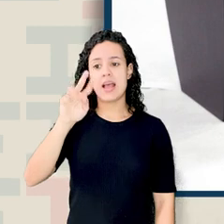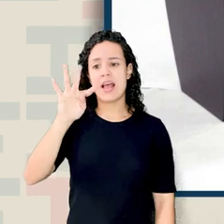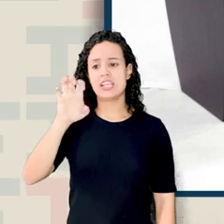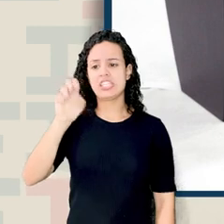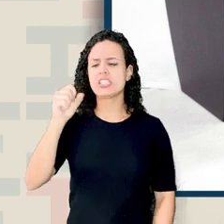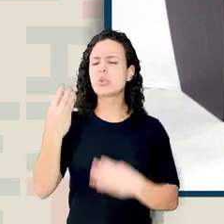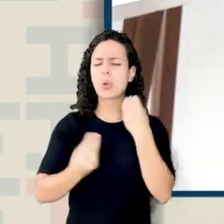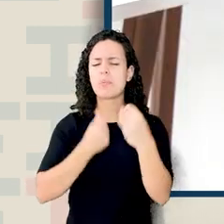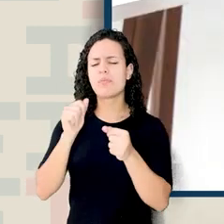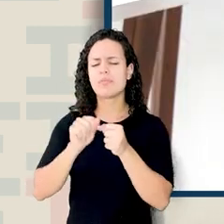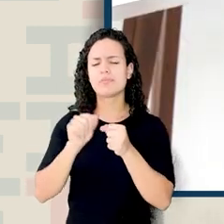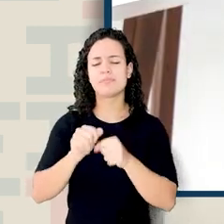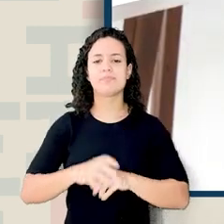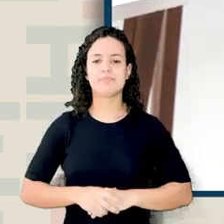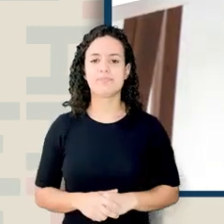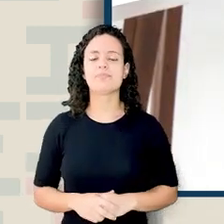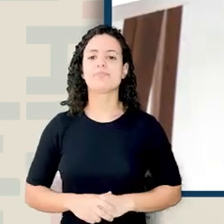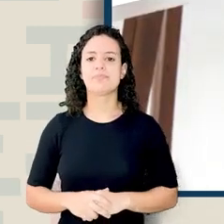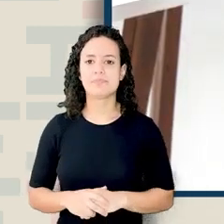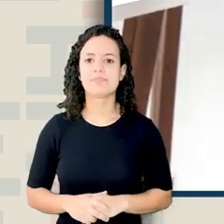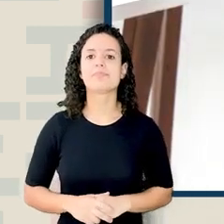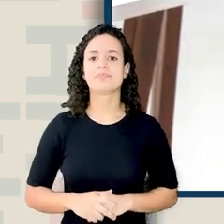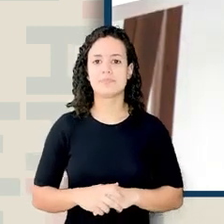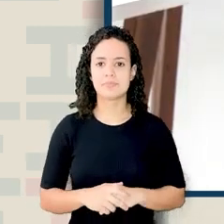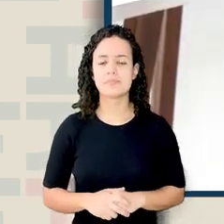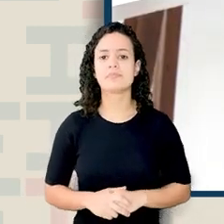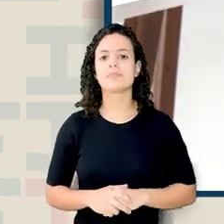isso vai ficar?